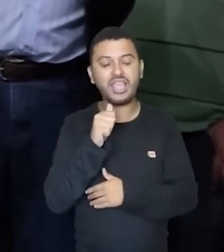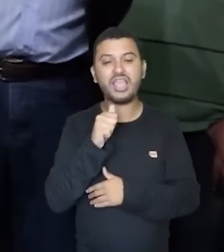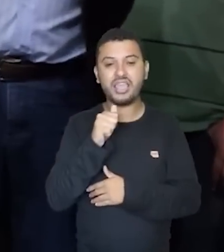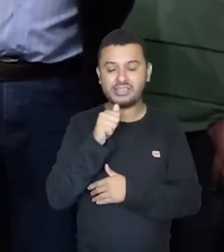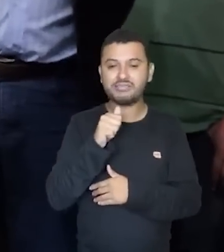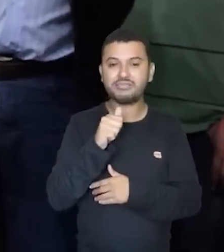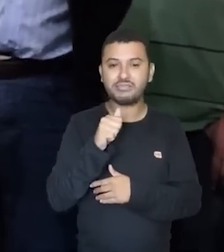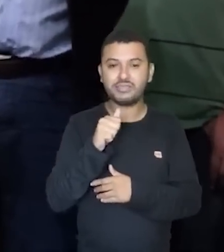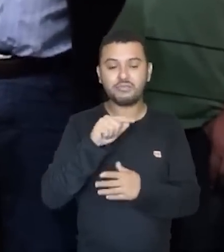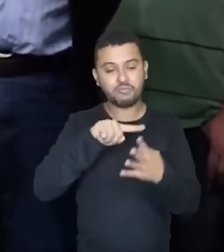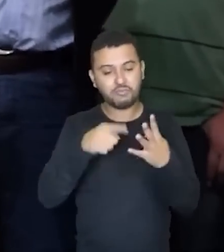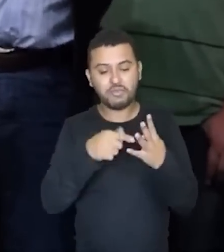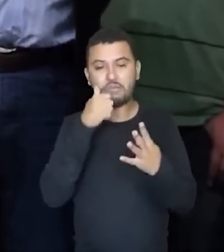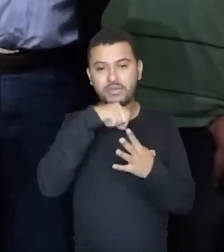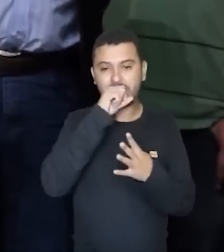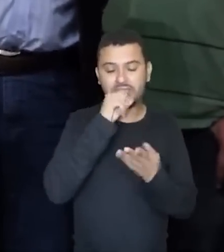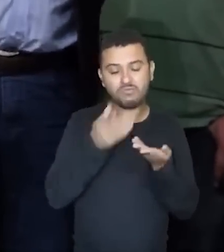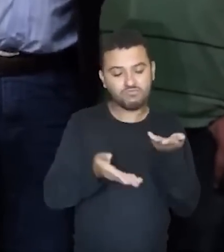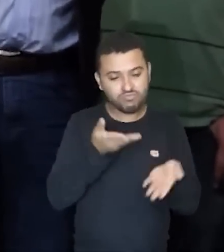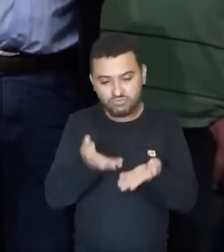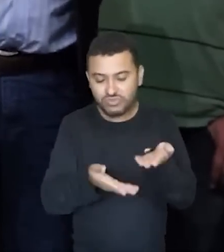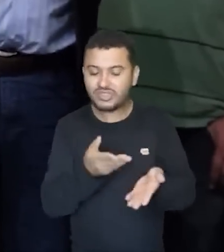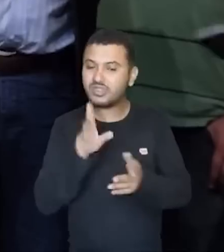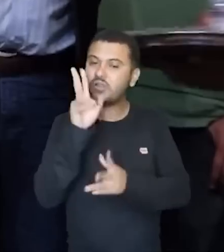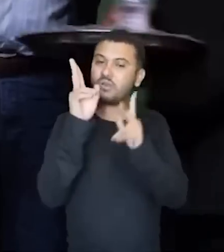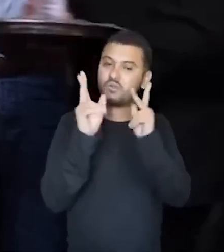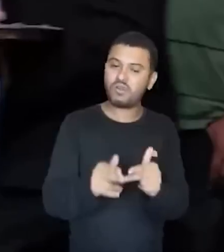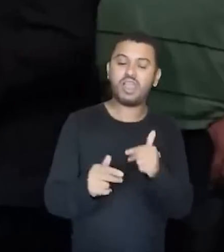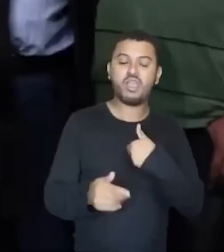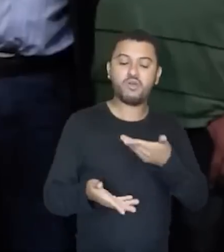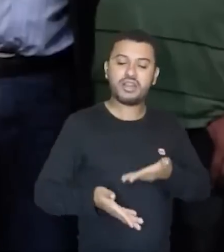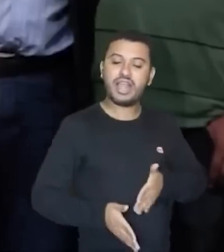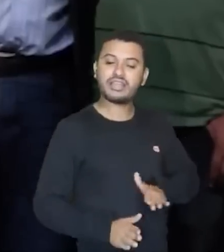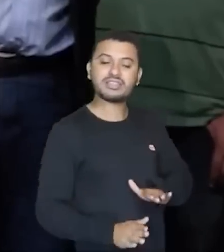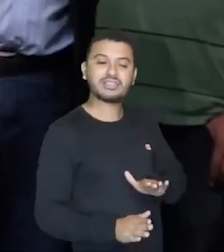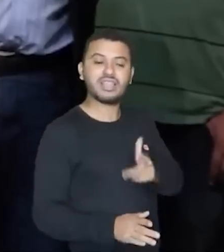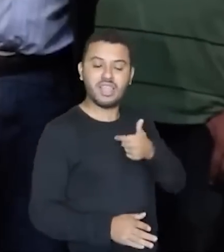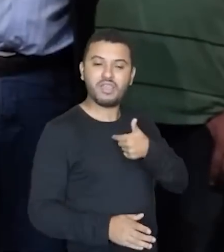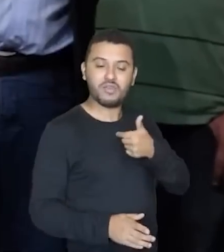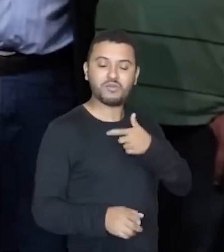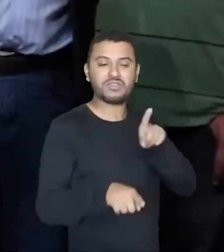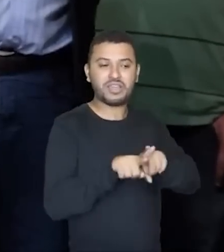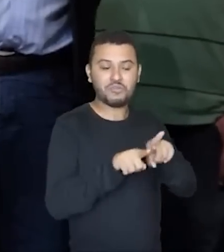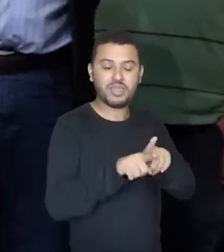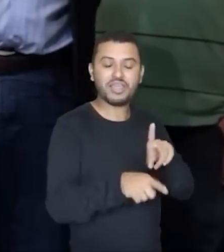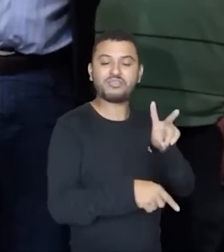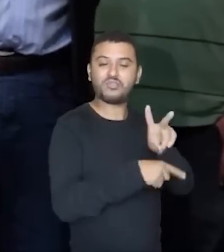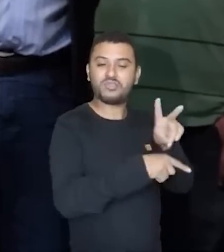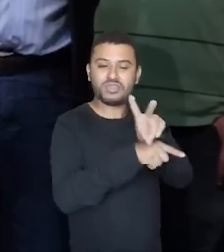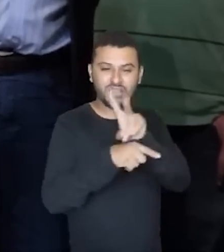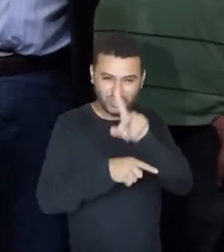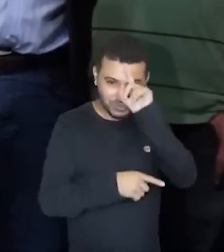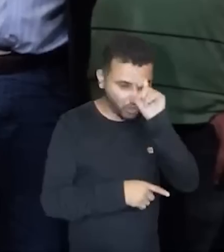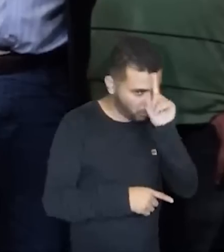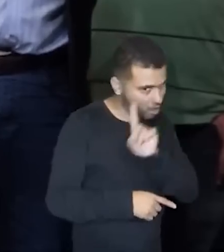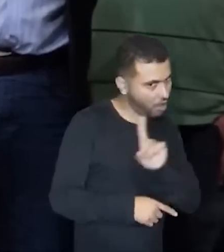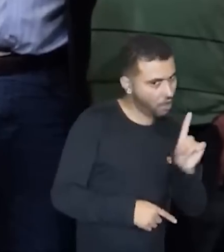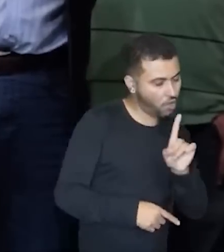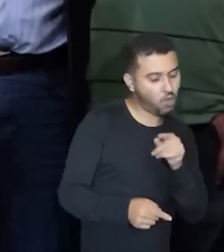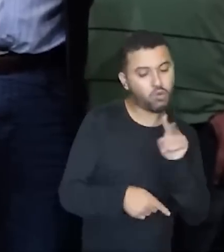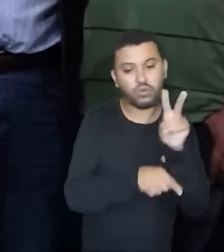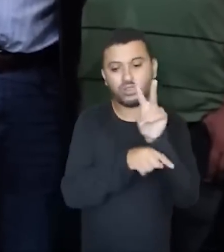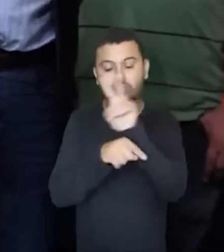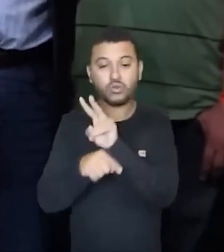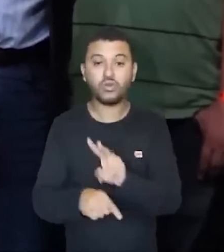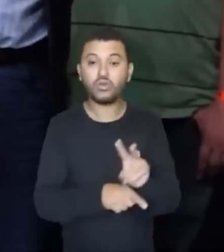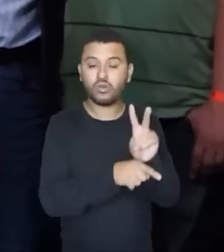minha mãe, porque na verdade eu nasci para ser cuidador, não em hospital, nasci para ser cuidador